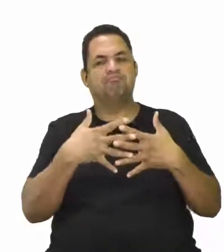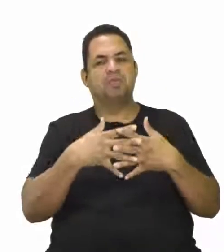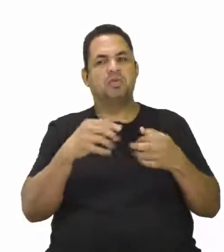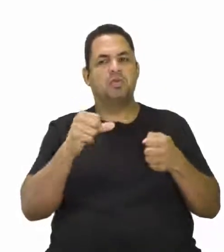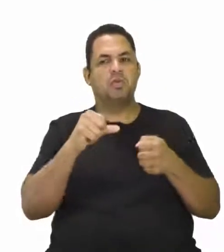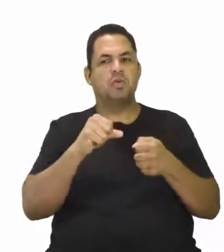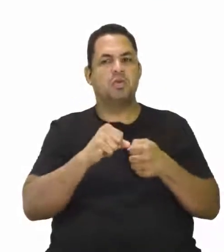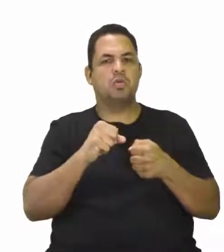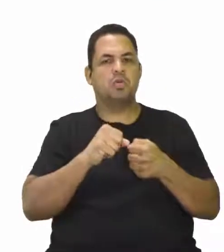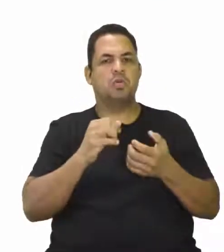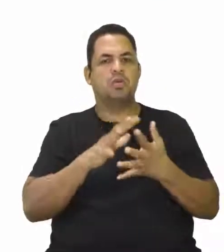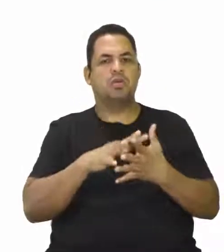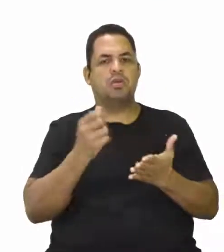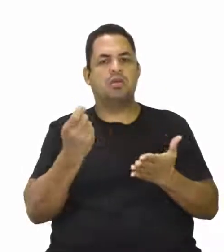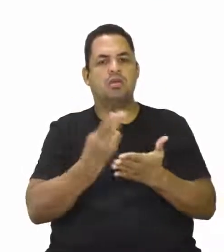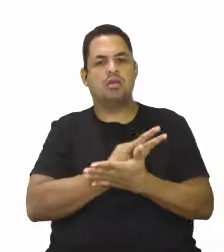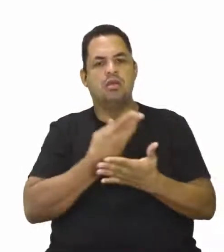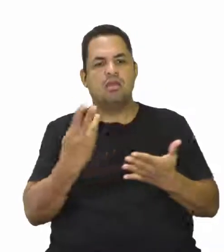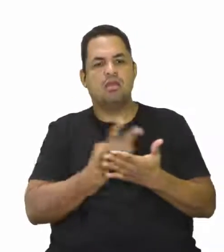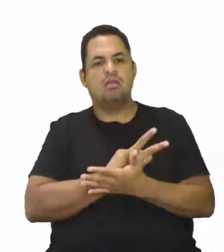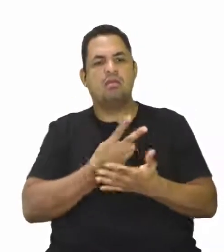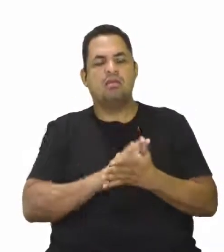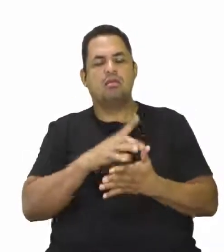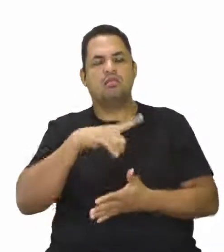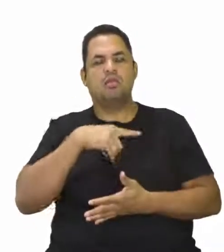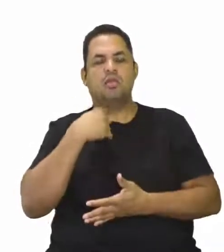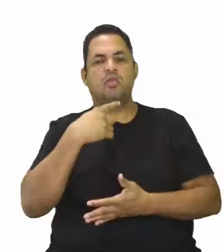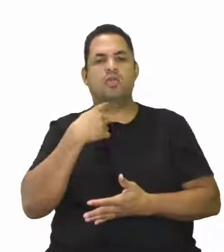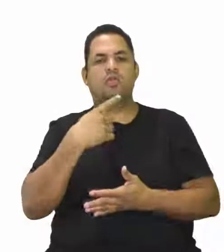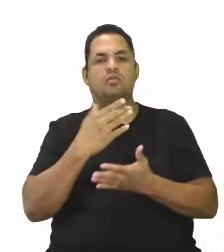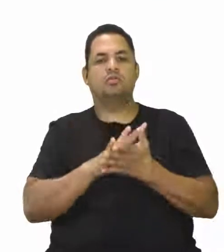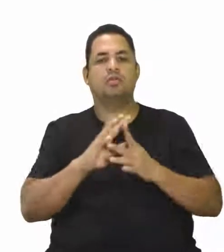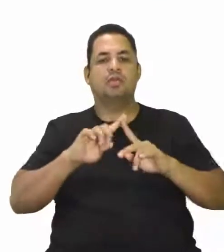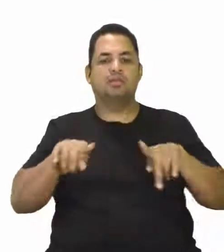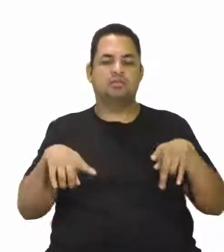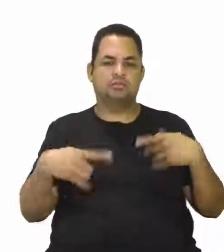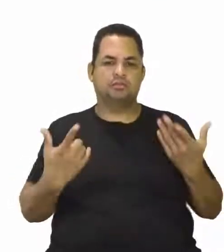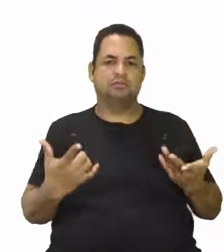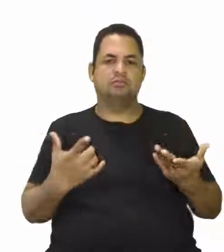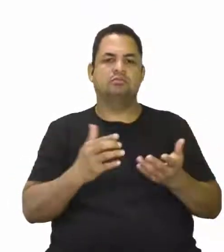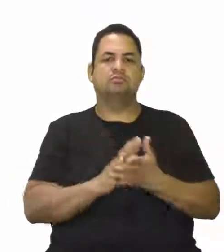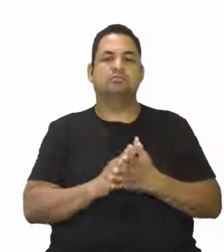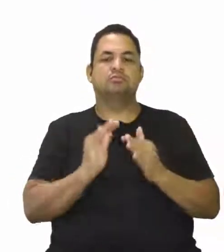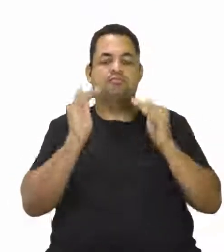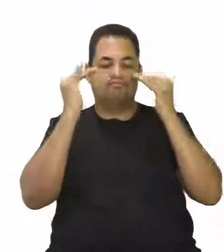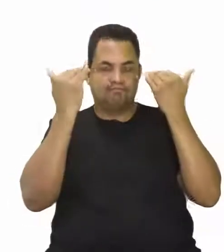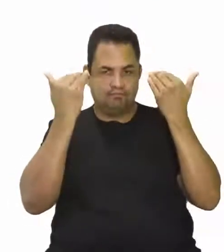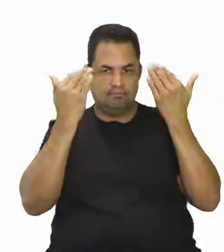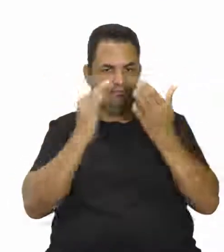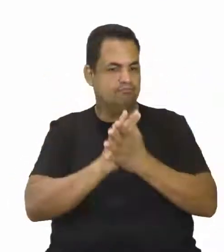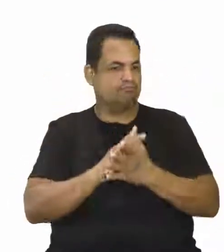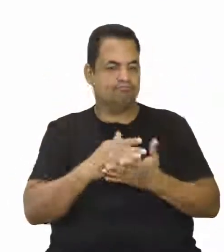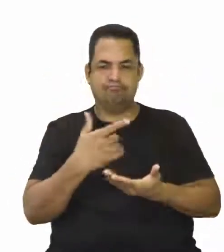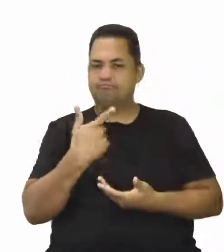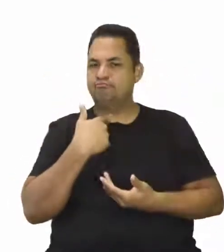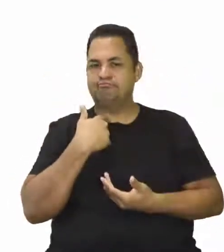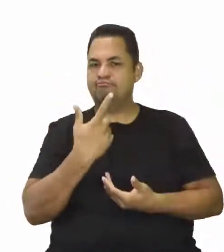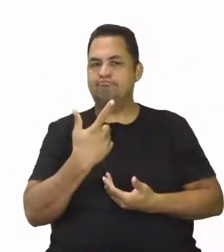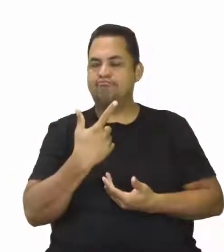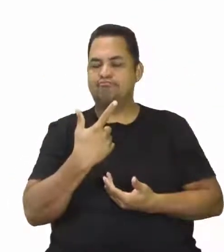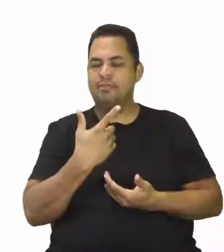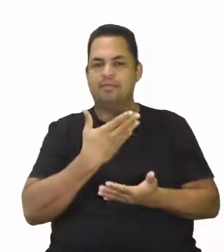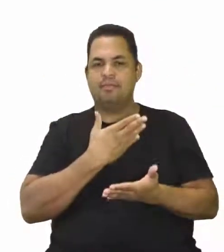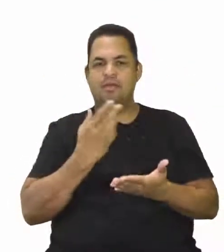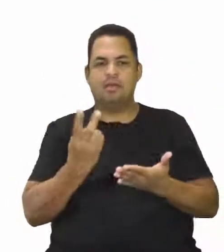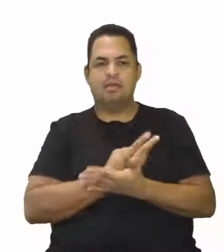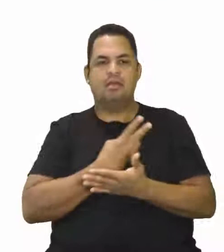erro, a ali ficar em dúvida. No entanto, se eu prestar atenção, não tem por que errar. Então, o